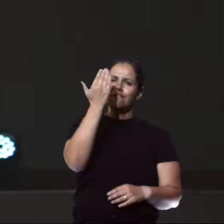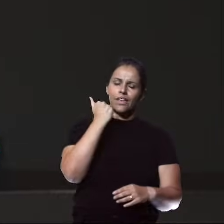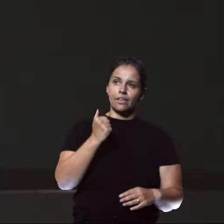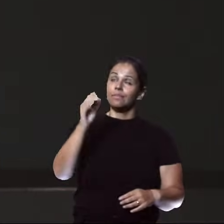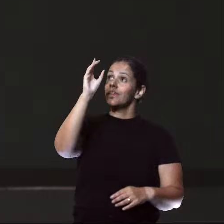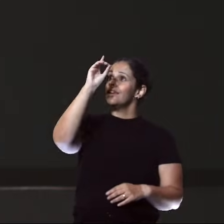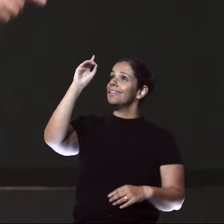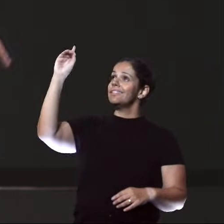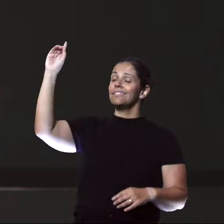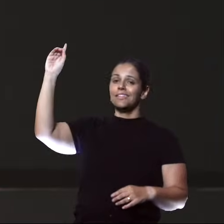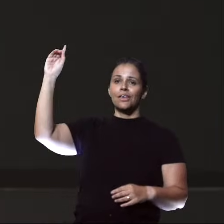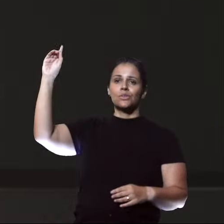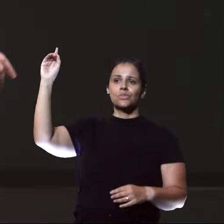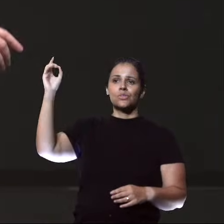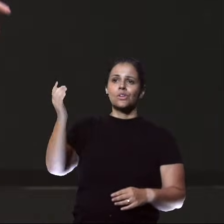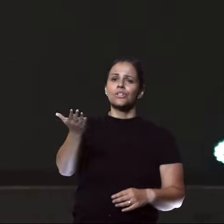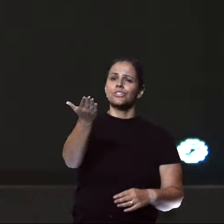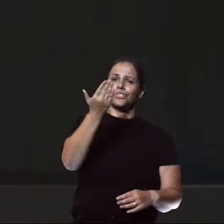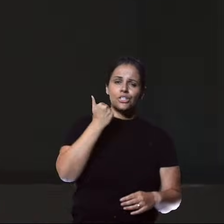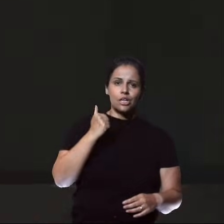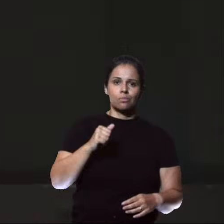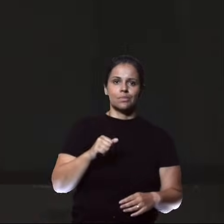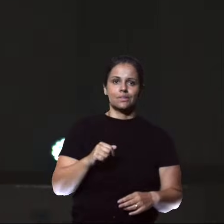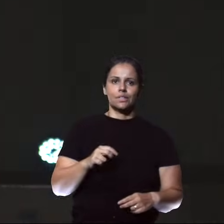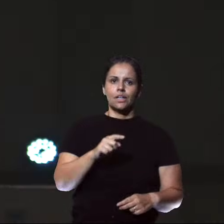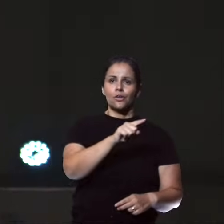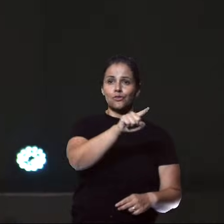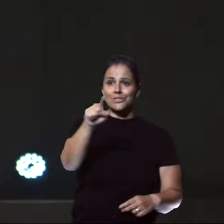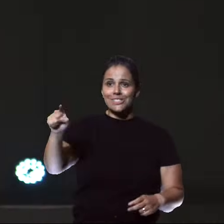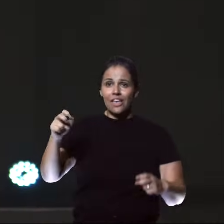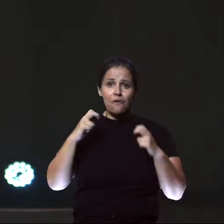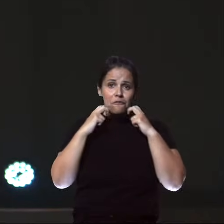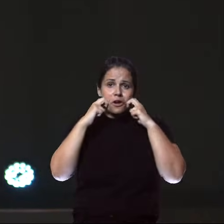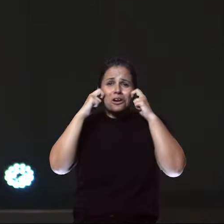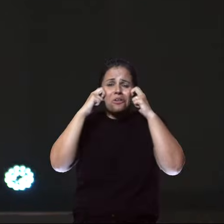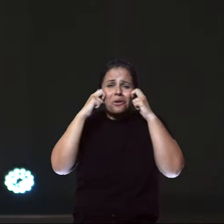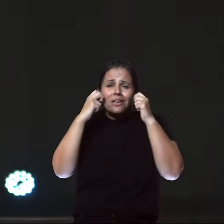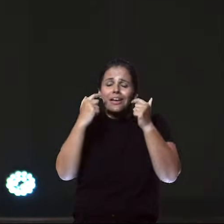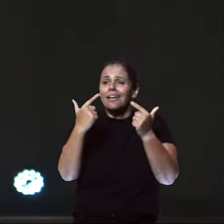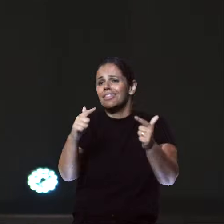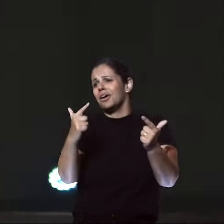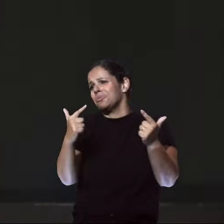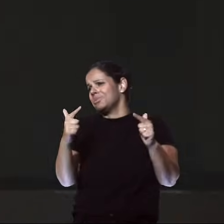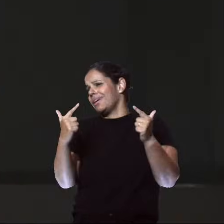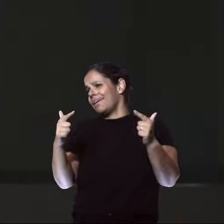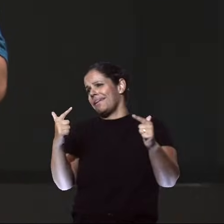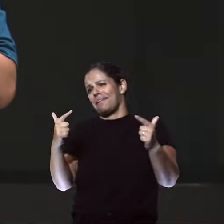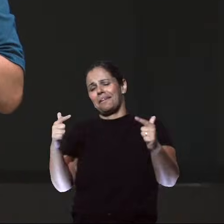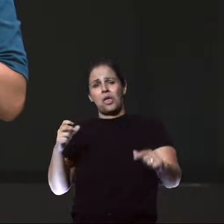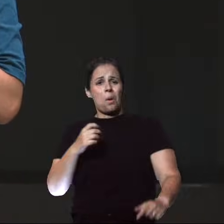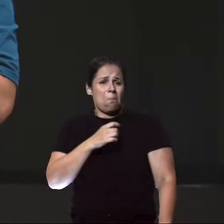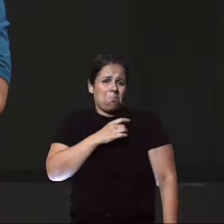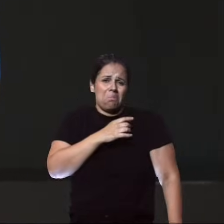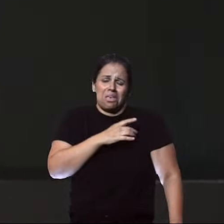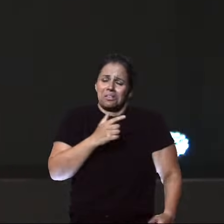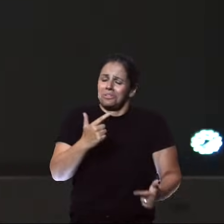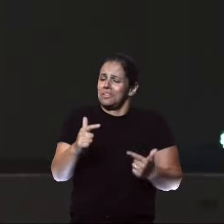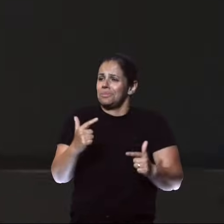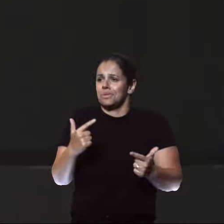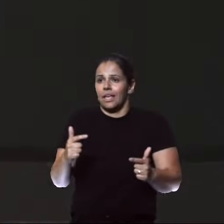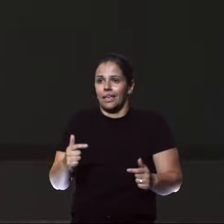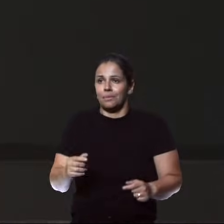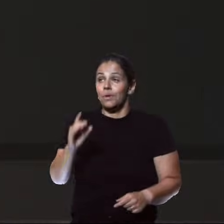não te deu espírito de covardia, mas Ele vai te dar um espírito cheio de poder, de amor e de equilíbrio, em nome de